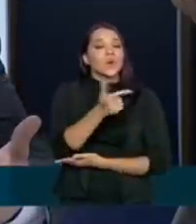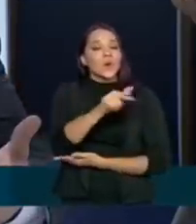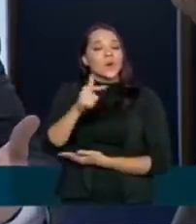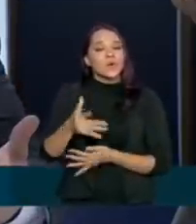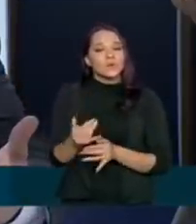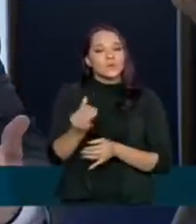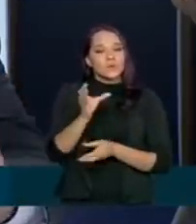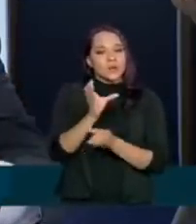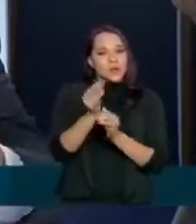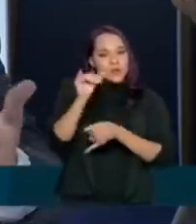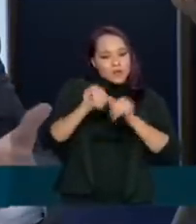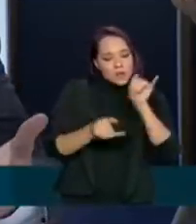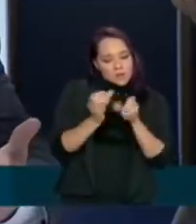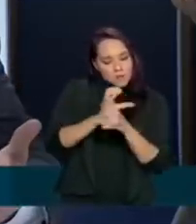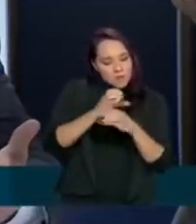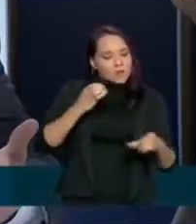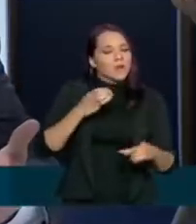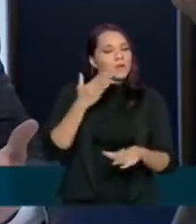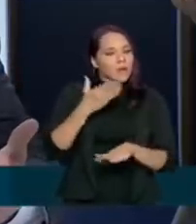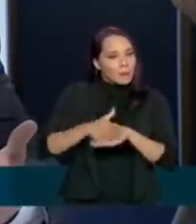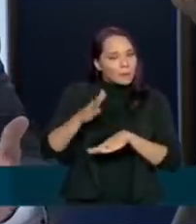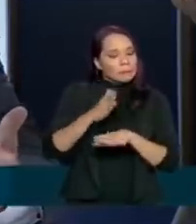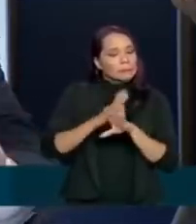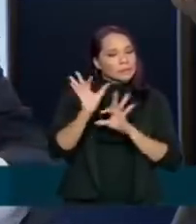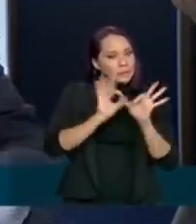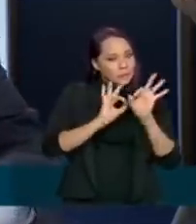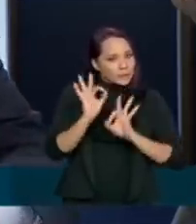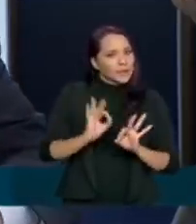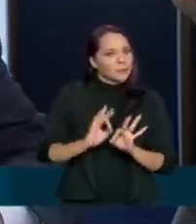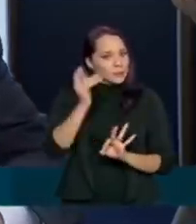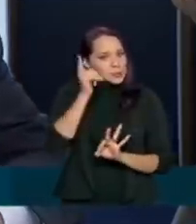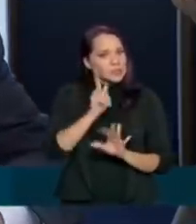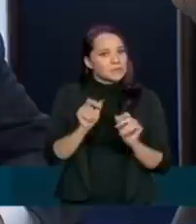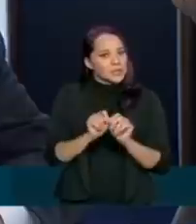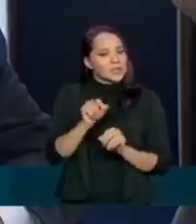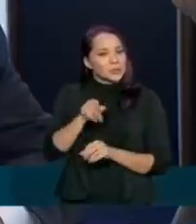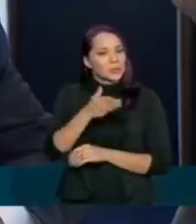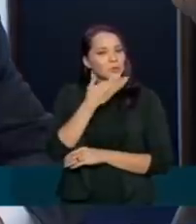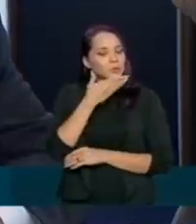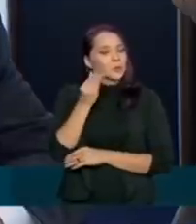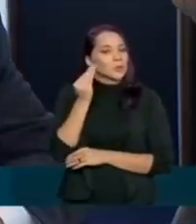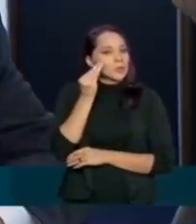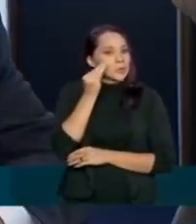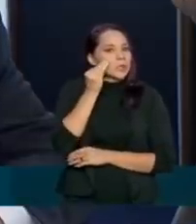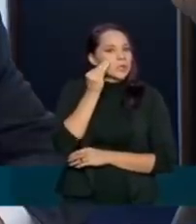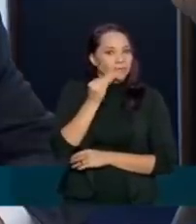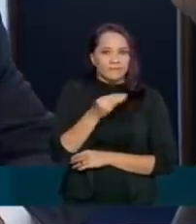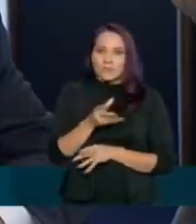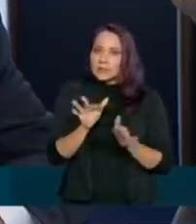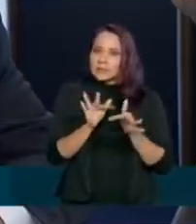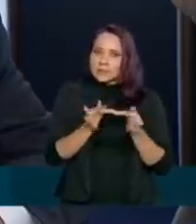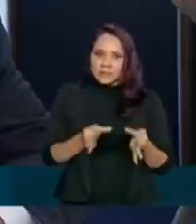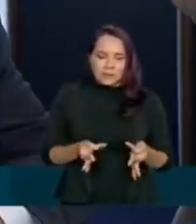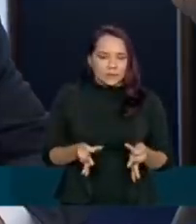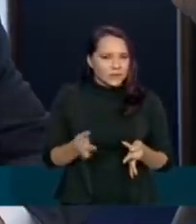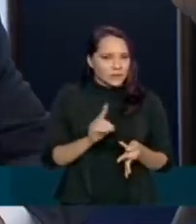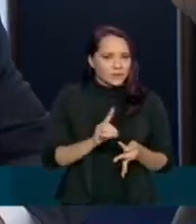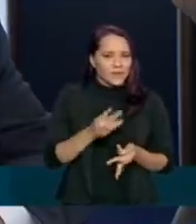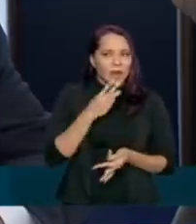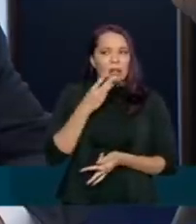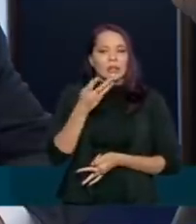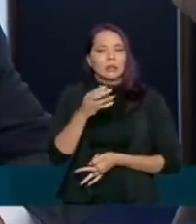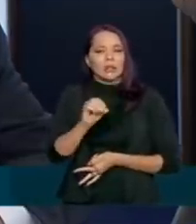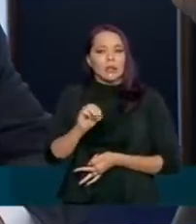laboratórios estão se preparando, os nossos LACEN, para fazer esses exames. Não é simples quando se fala de 10 milhões,